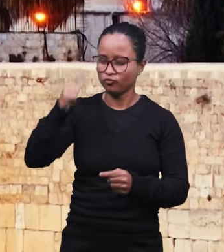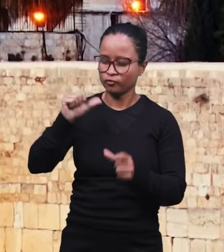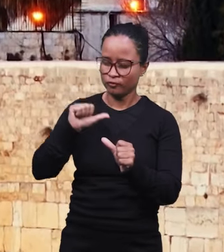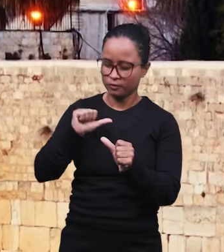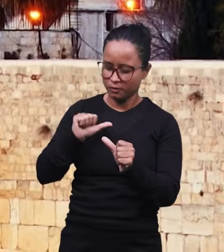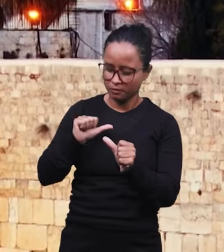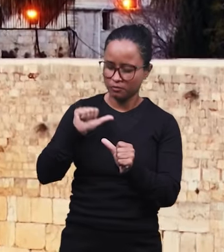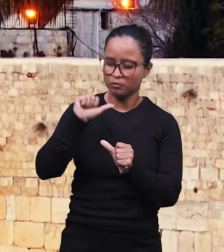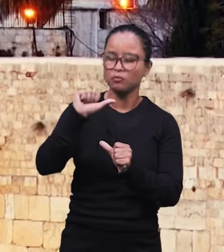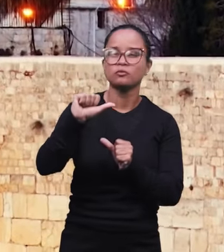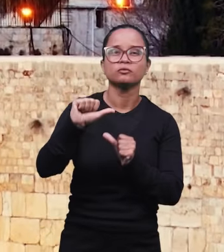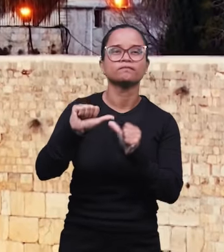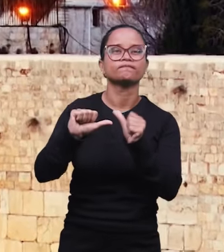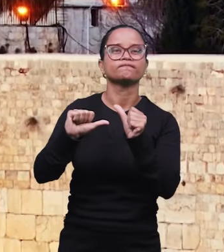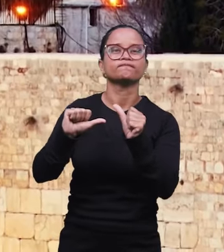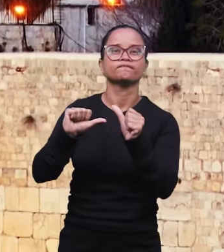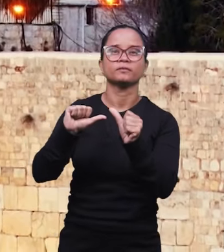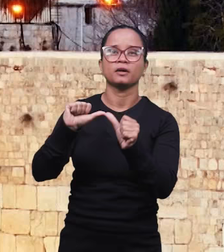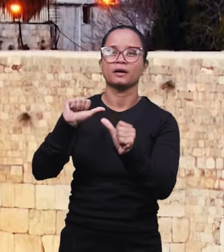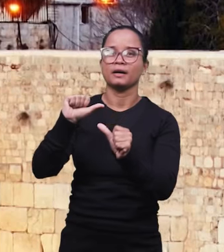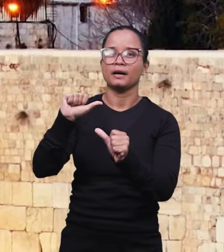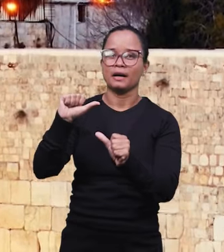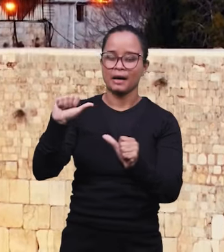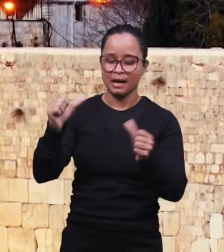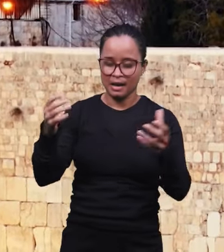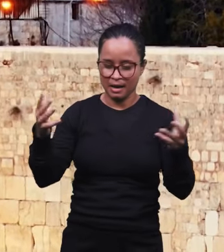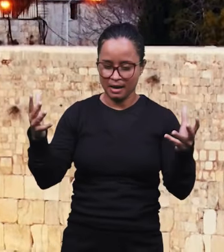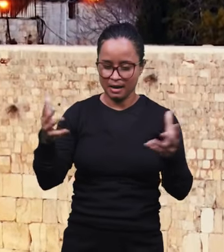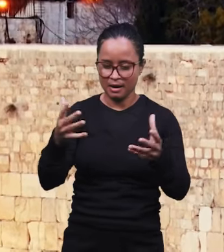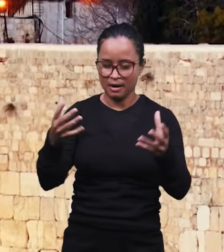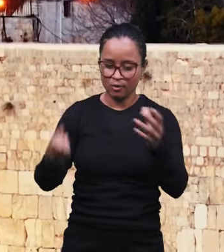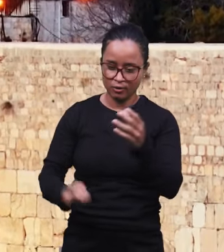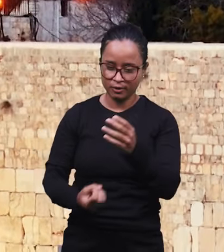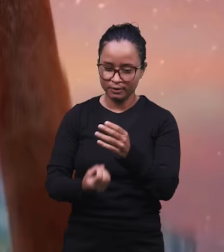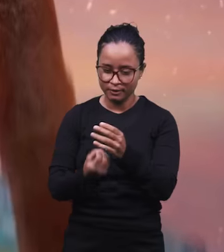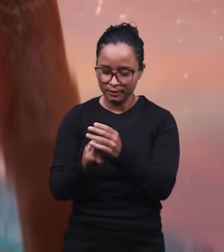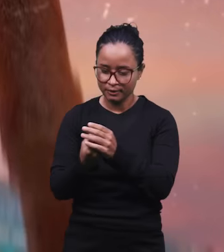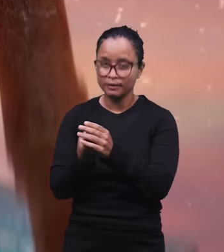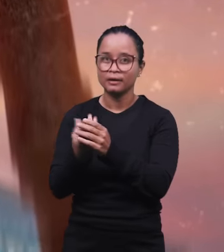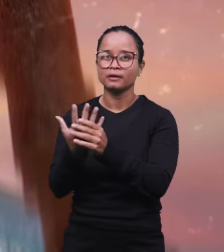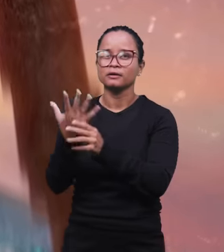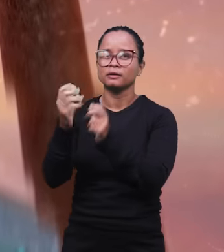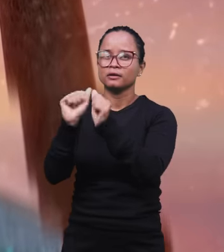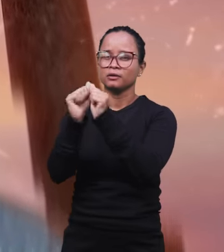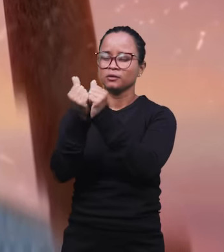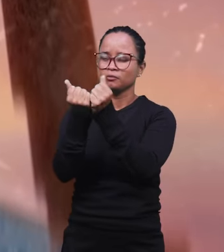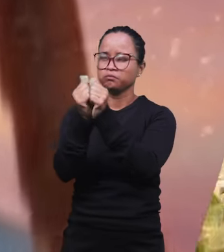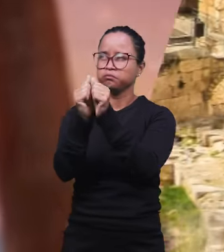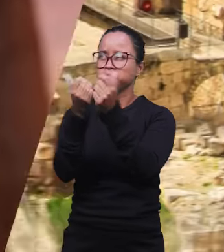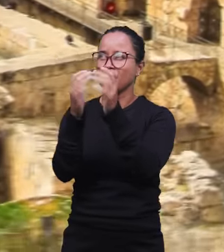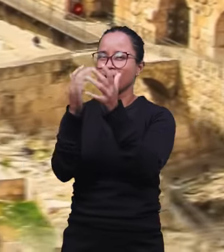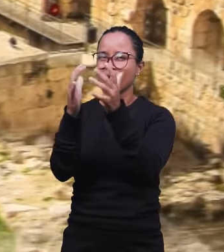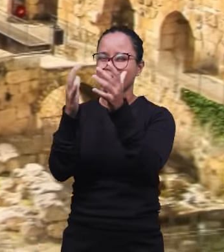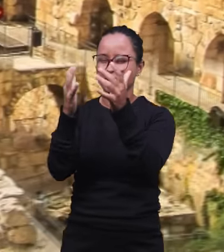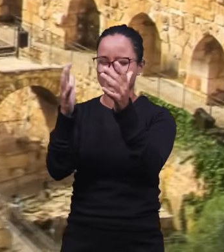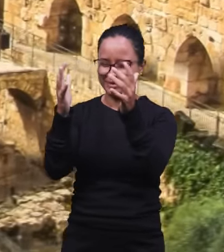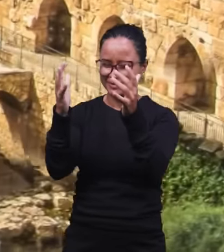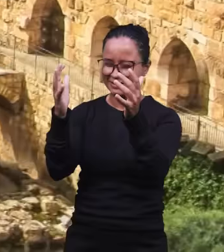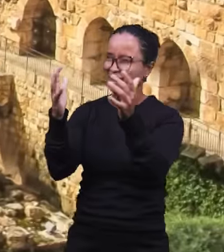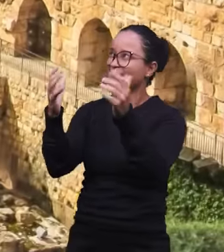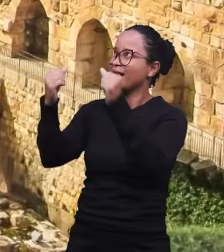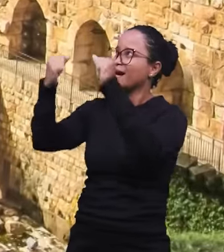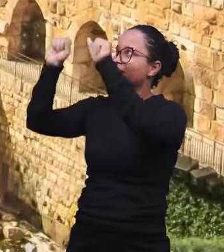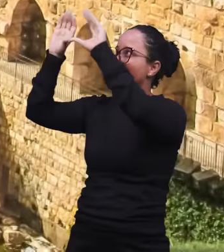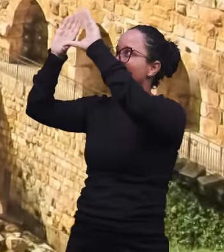Ainda a cena se mudou, surgia em resplendor a